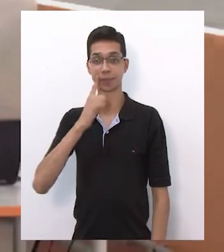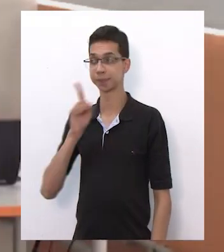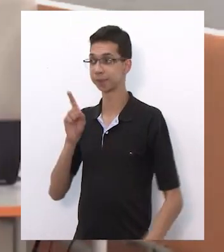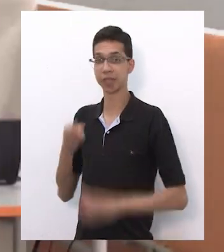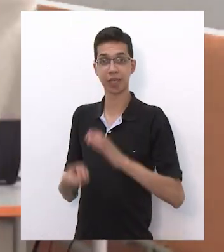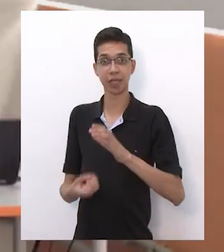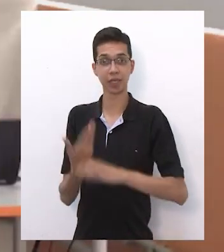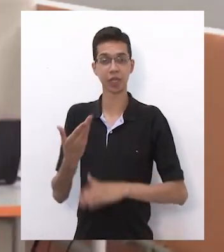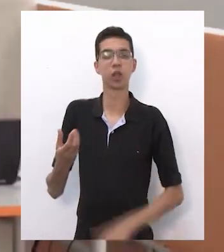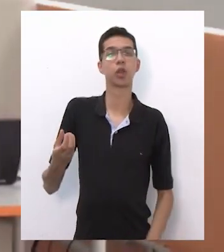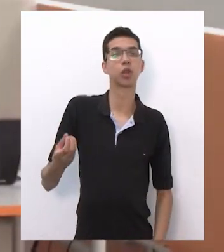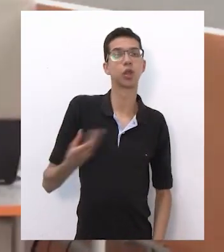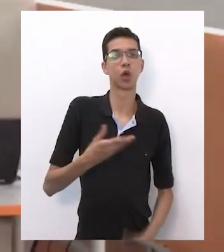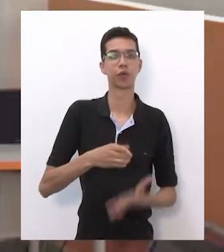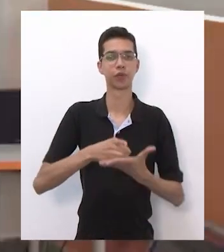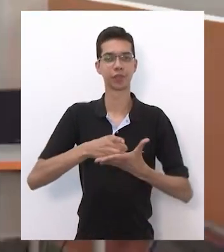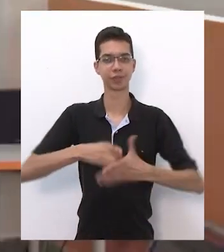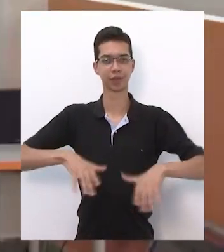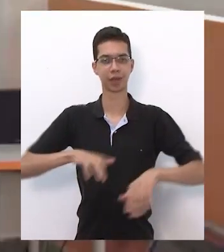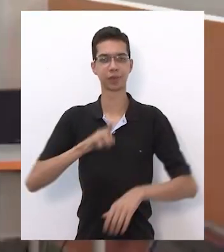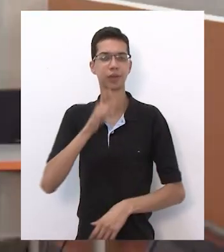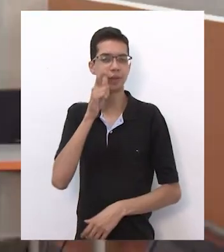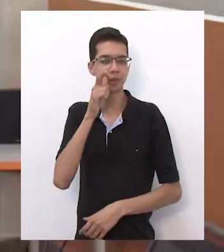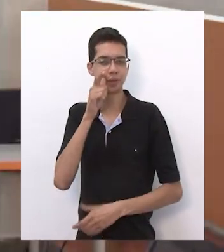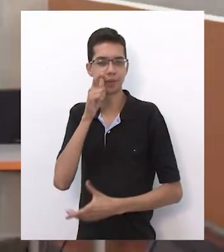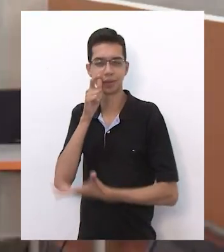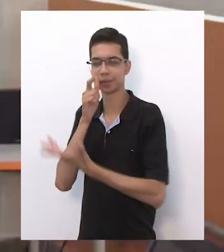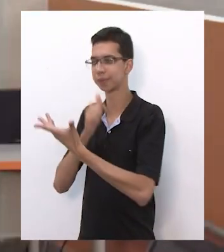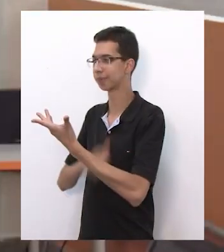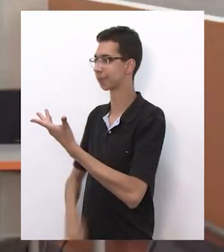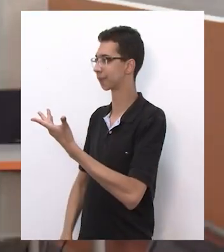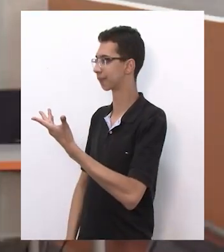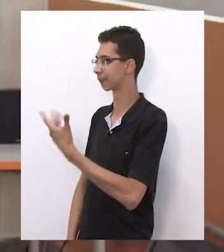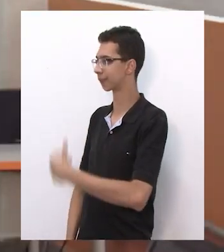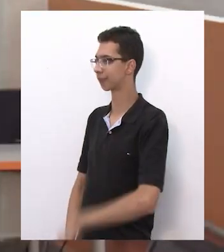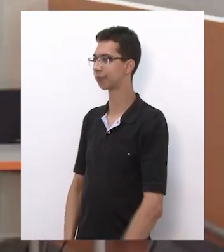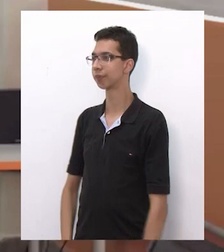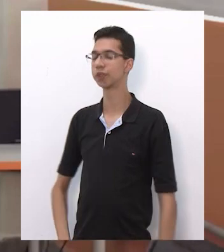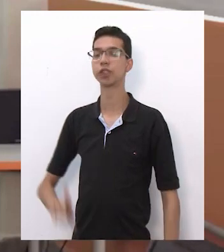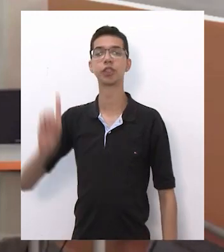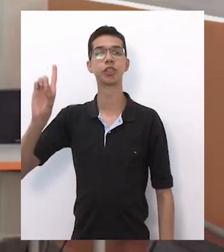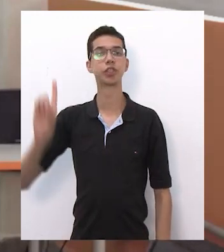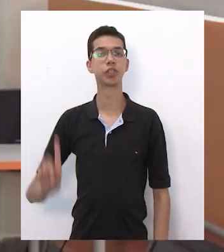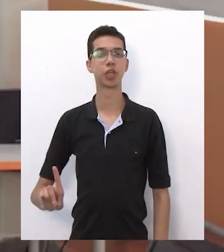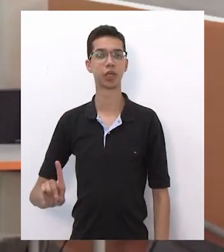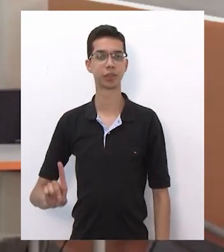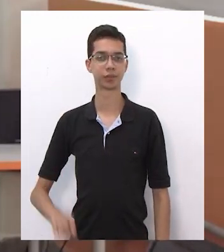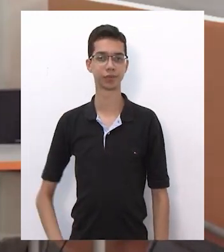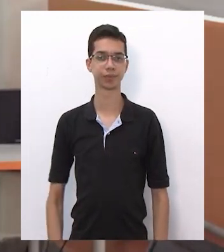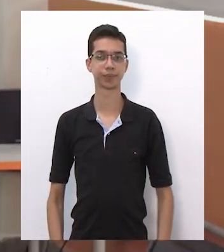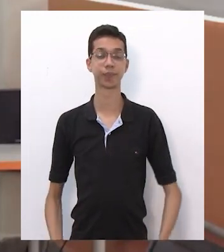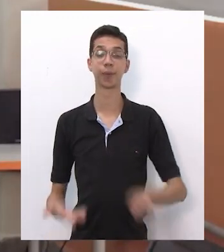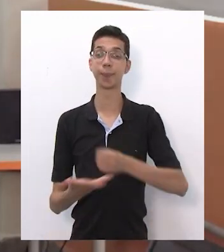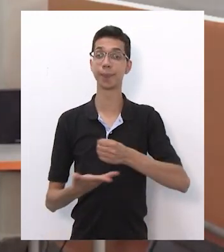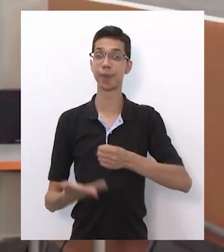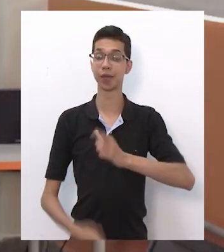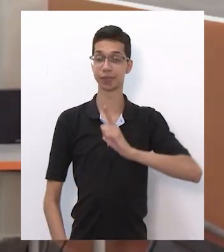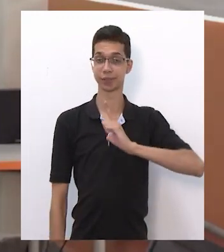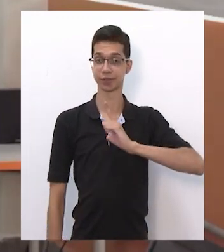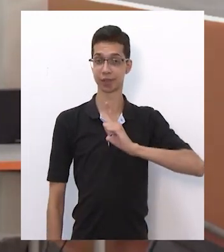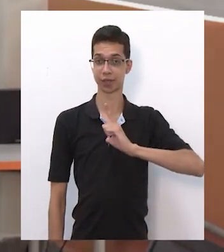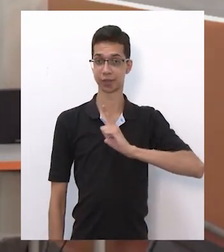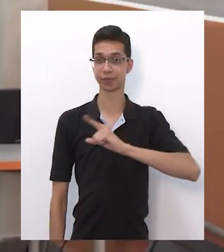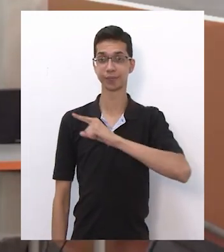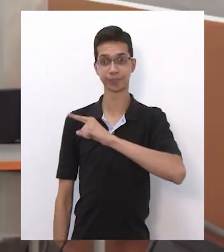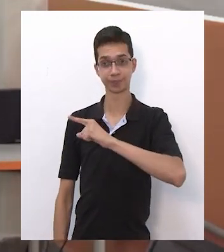E vocês vão observar, na aba aqui do lado direito, você tem as formas básicas, você tem caixa, você